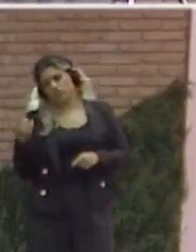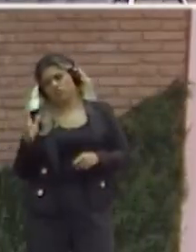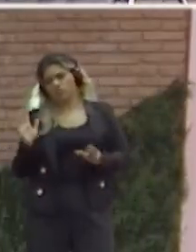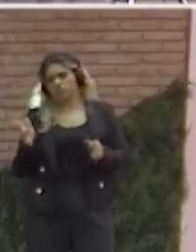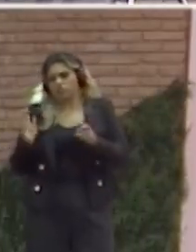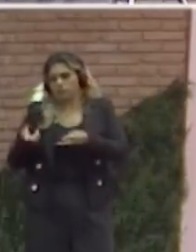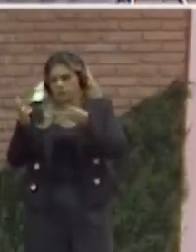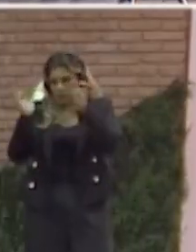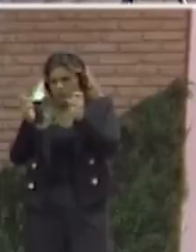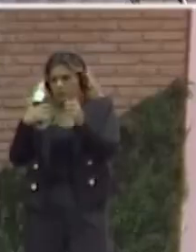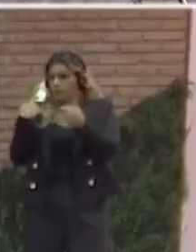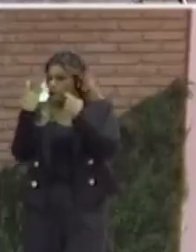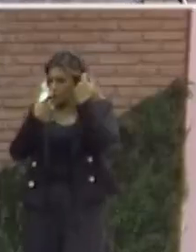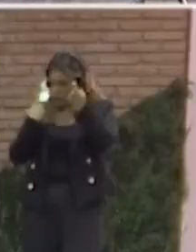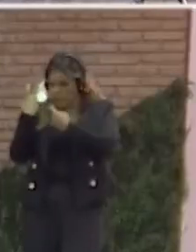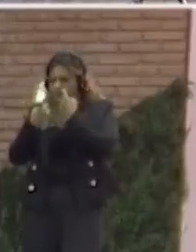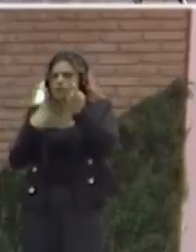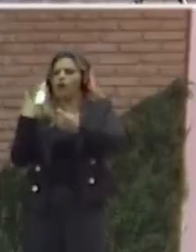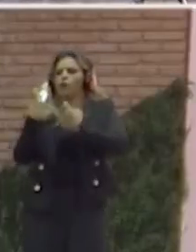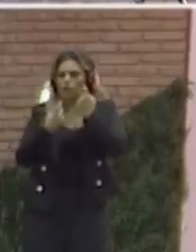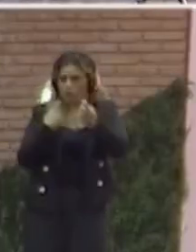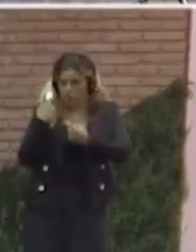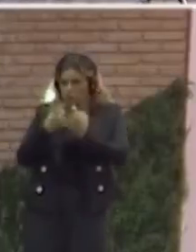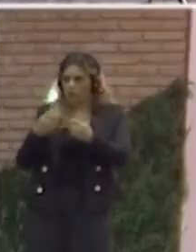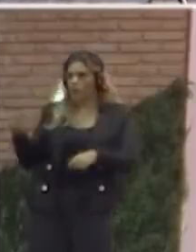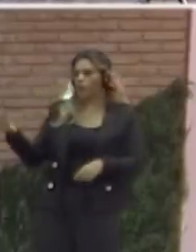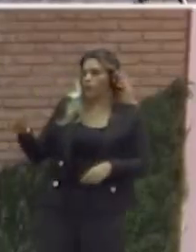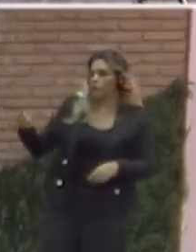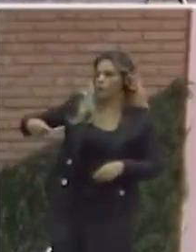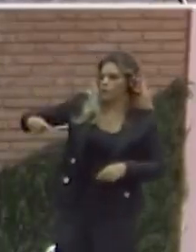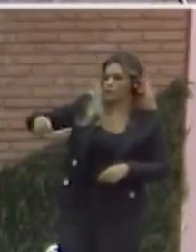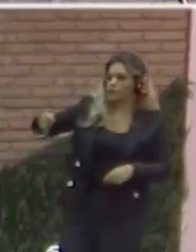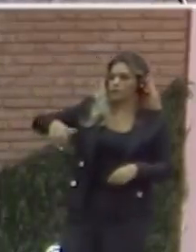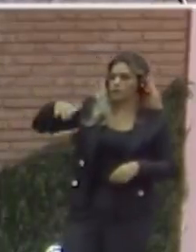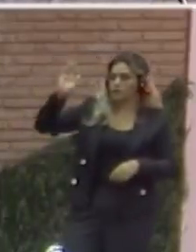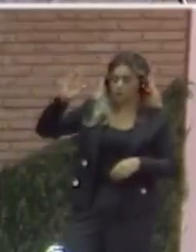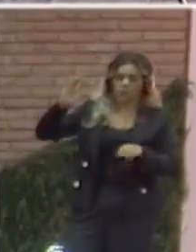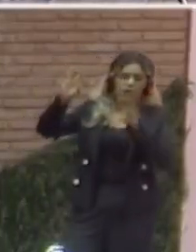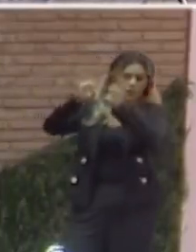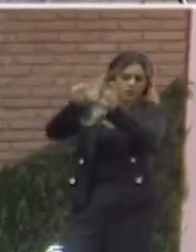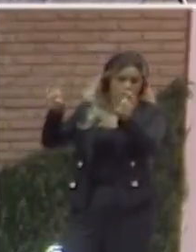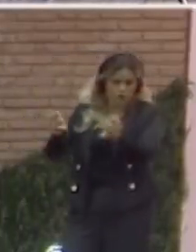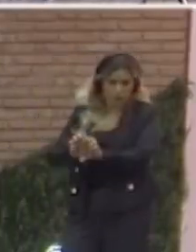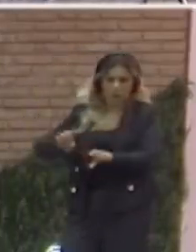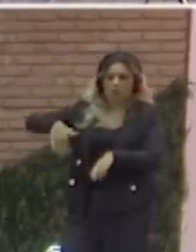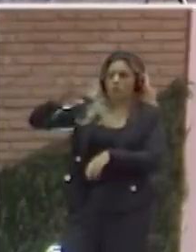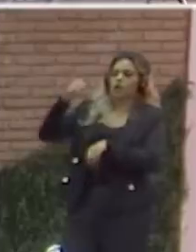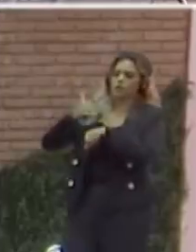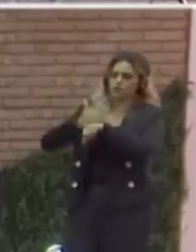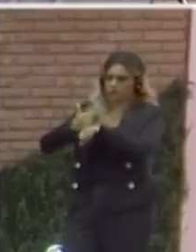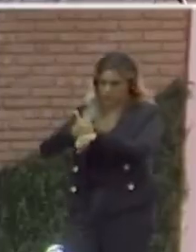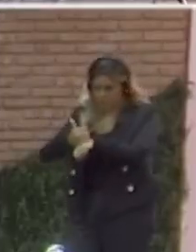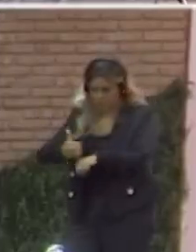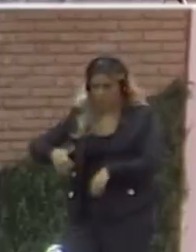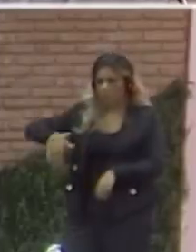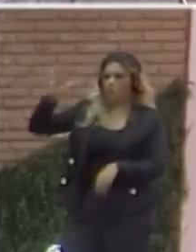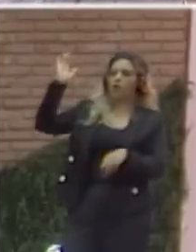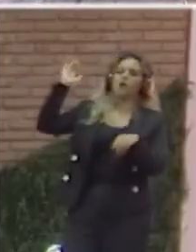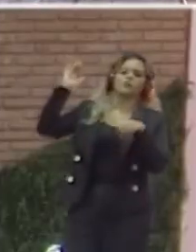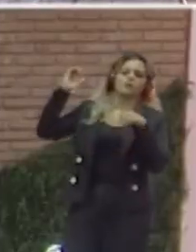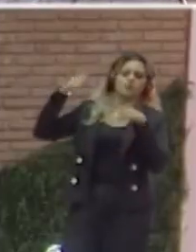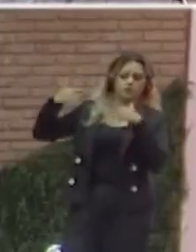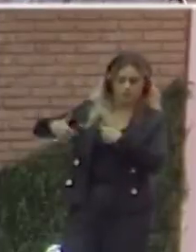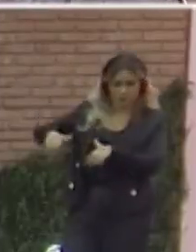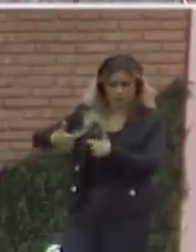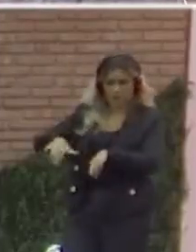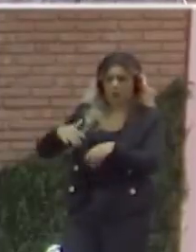sente já uma preocupação grande diante da necessidade de expandir a nossa infraestrutura, como é que nós vamos suprir a falta desses